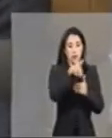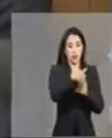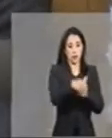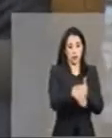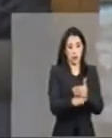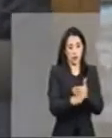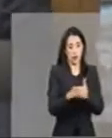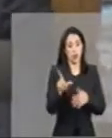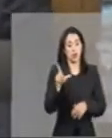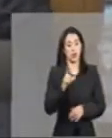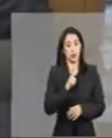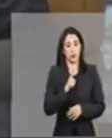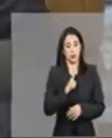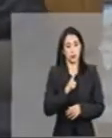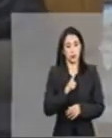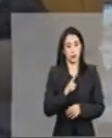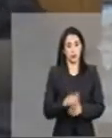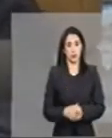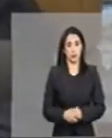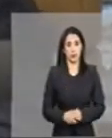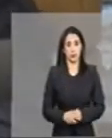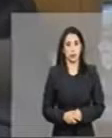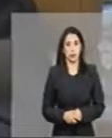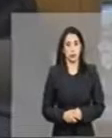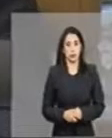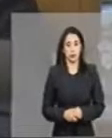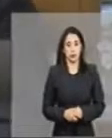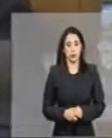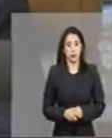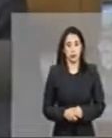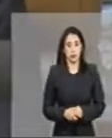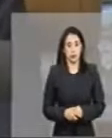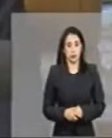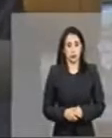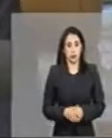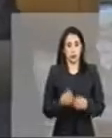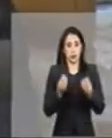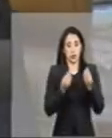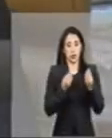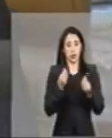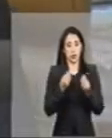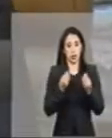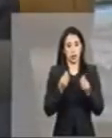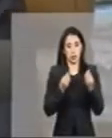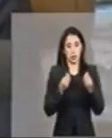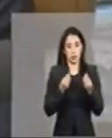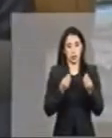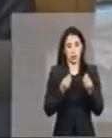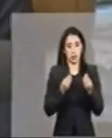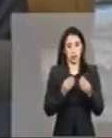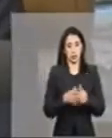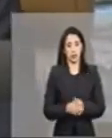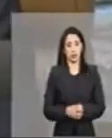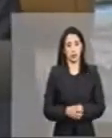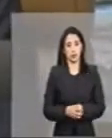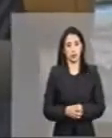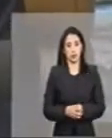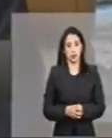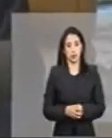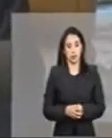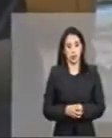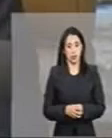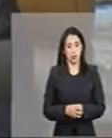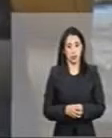sentido, existem estatutos internacionais, como a Convenção de Viena sobre Relações Diplomáticas,